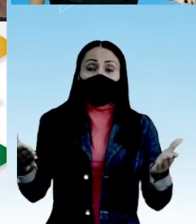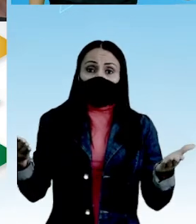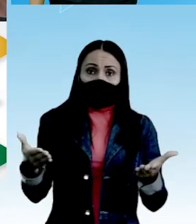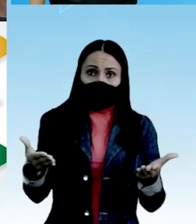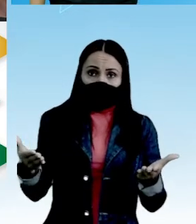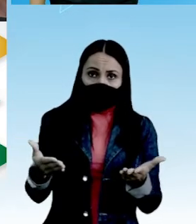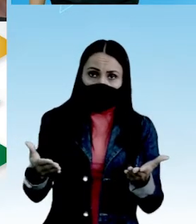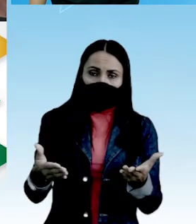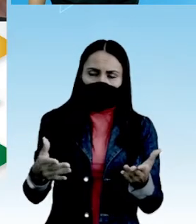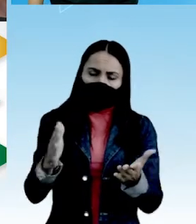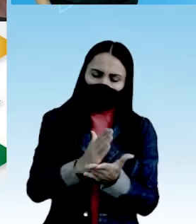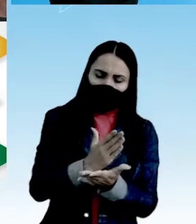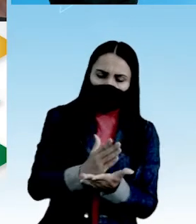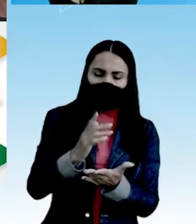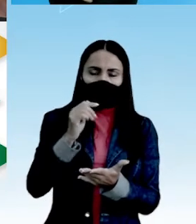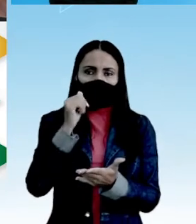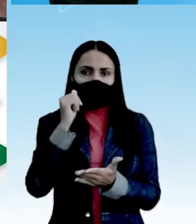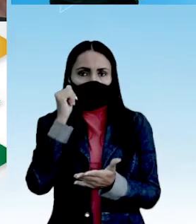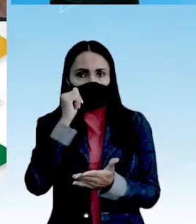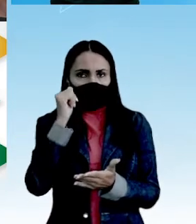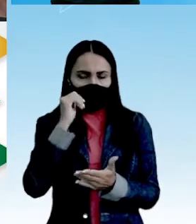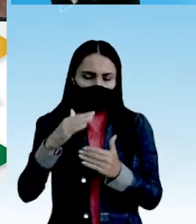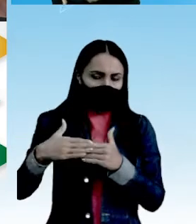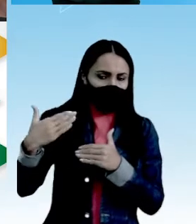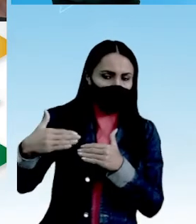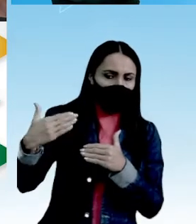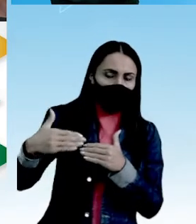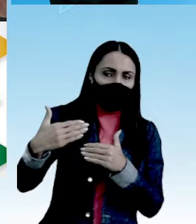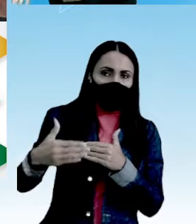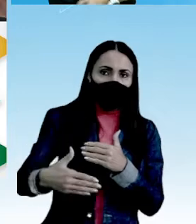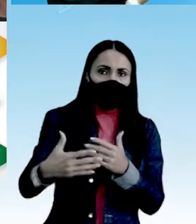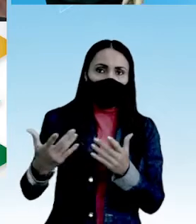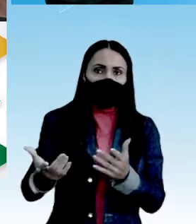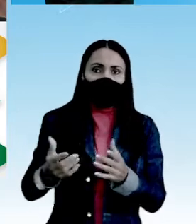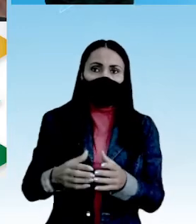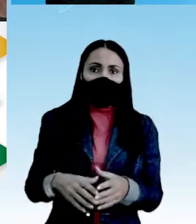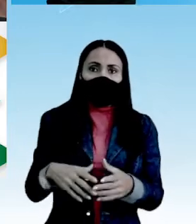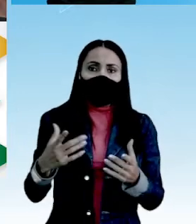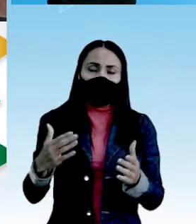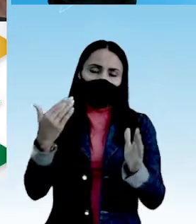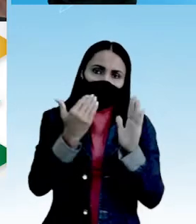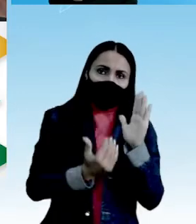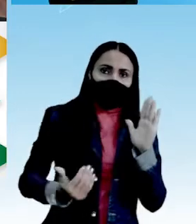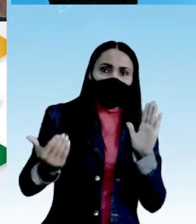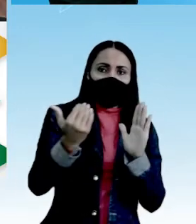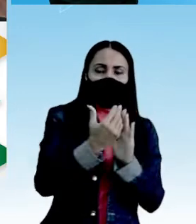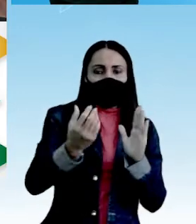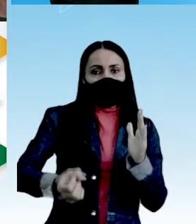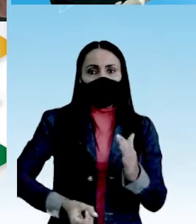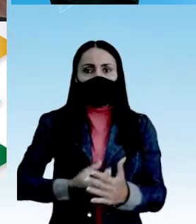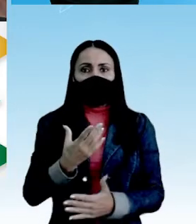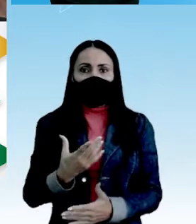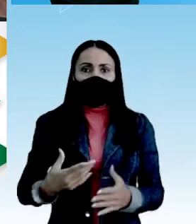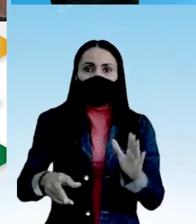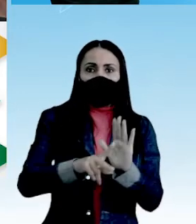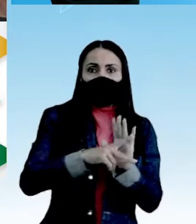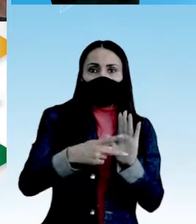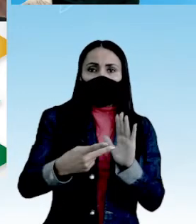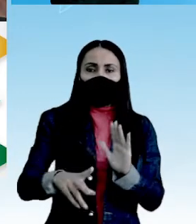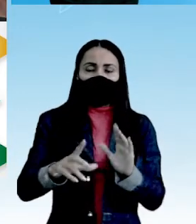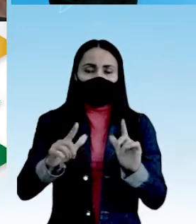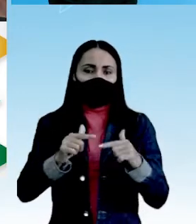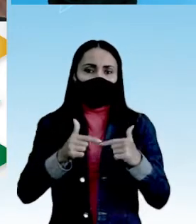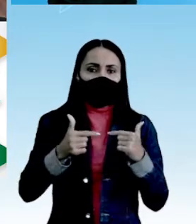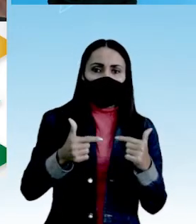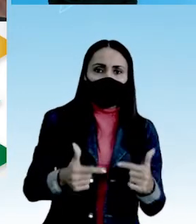patriarcado, né, muitas mulheres ao longo da história quebraram padrões e foram além, criaram o seu próprio espaço e